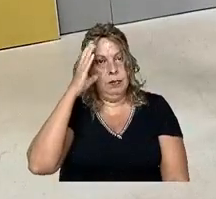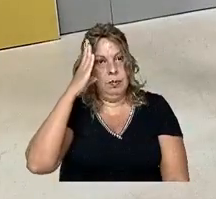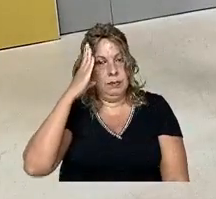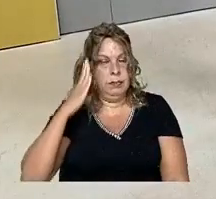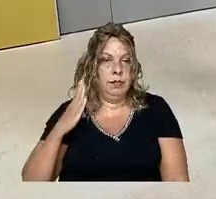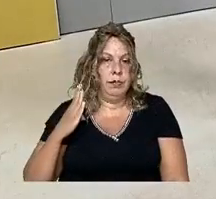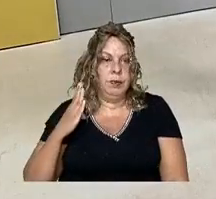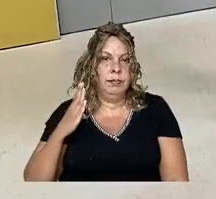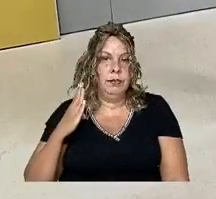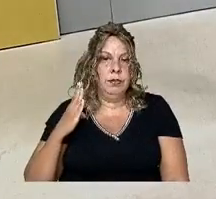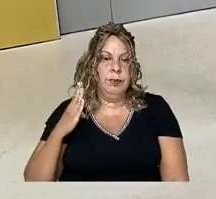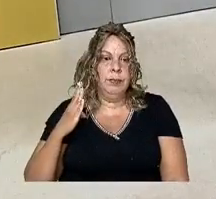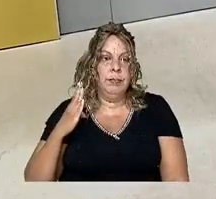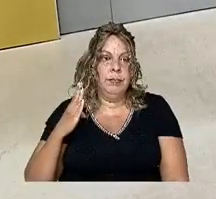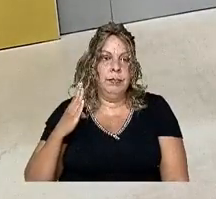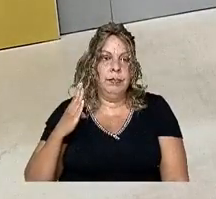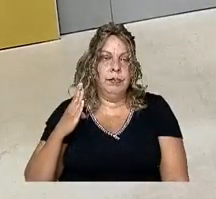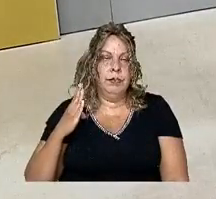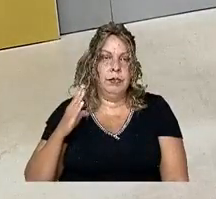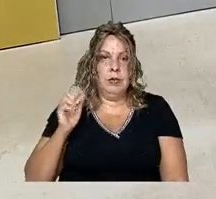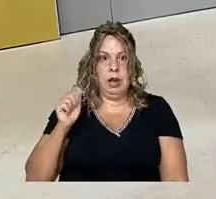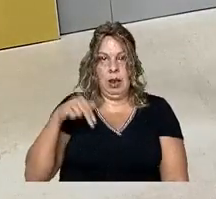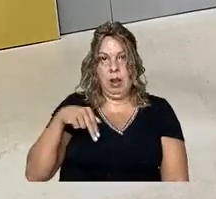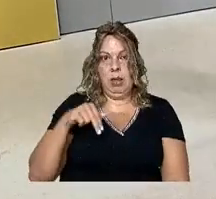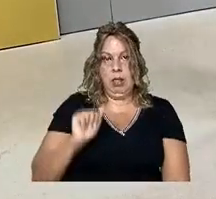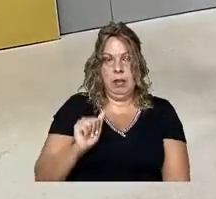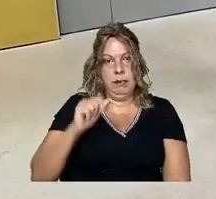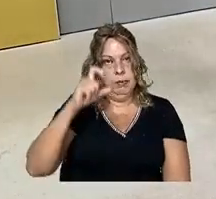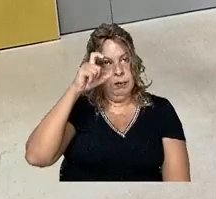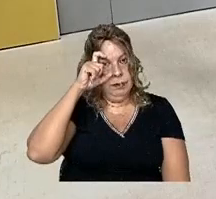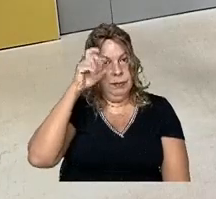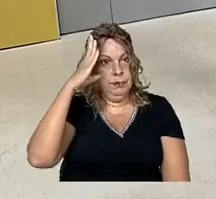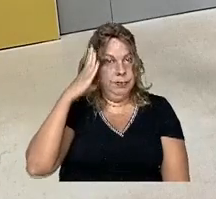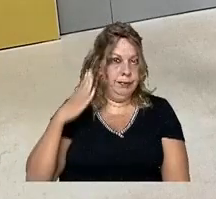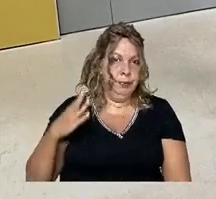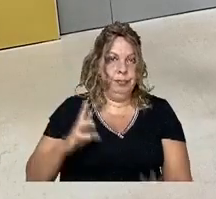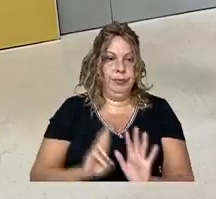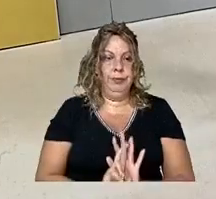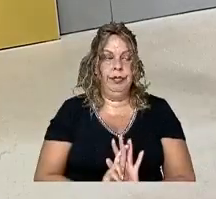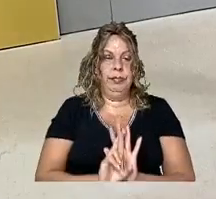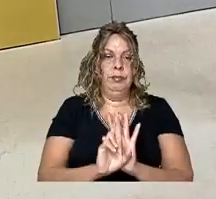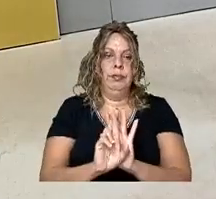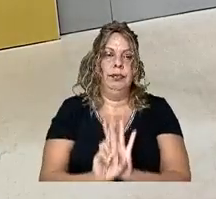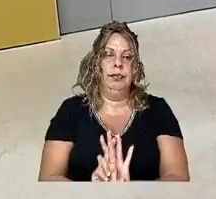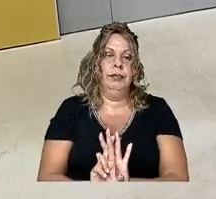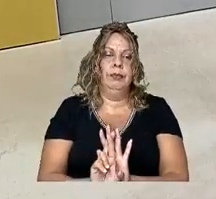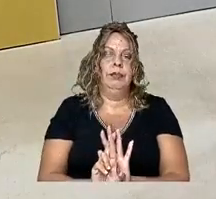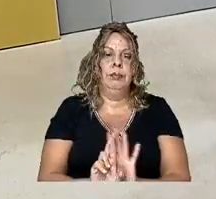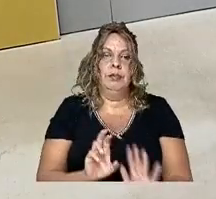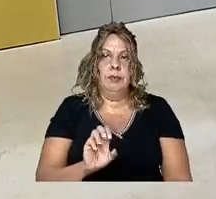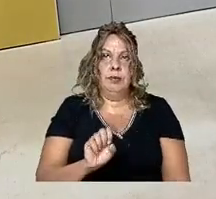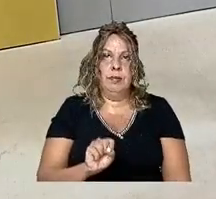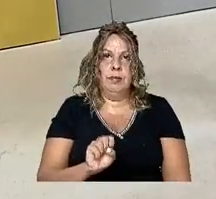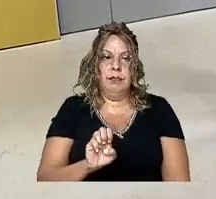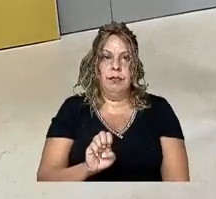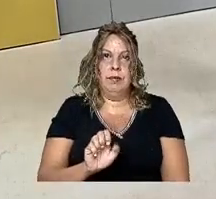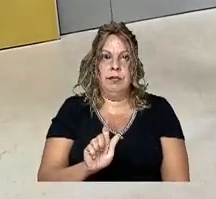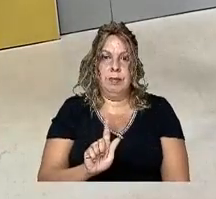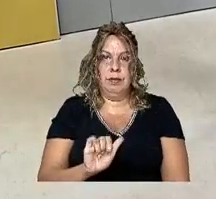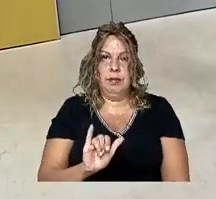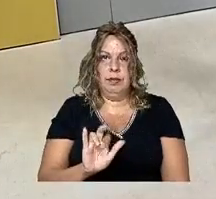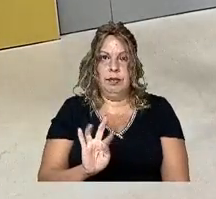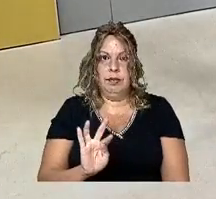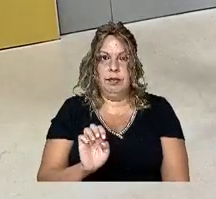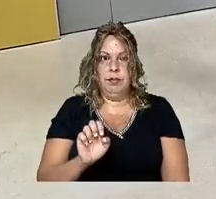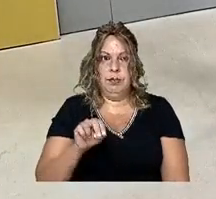nossa bancada da auditoria, onde a Ana Carolina de Jesus, nossa auditora e representante da Sergistão Auditores Independentes SS,